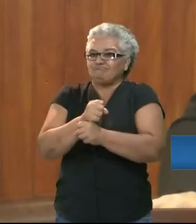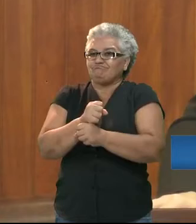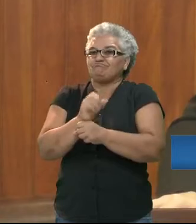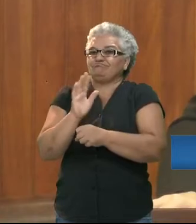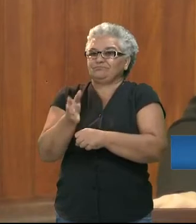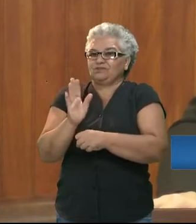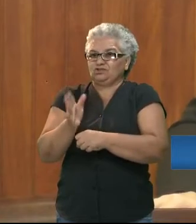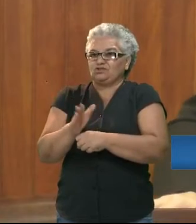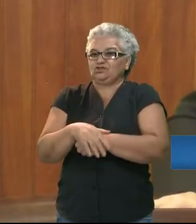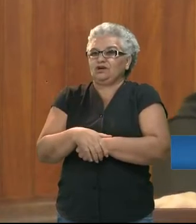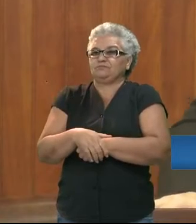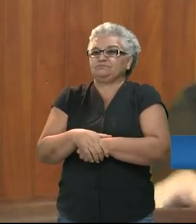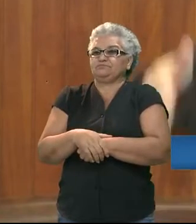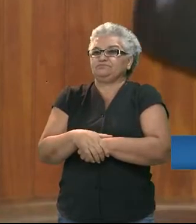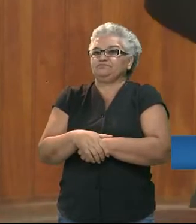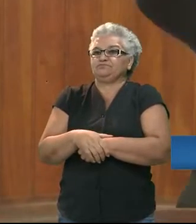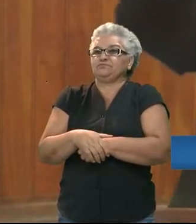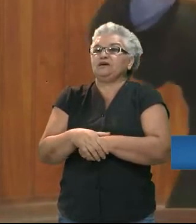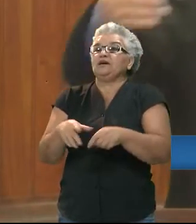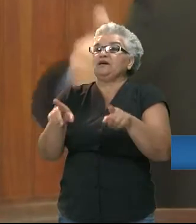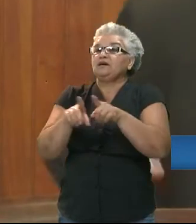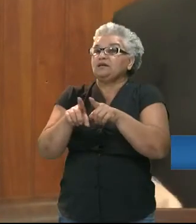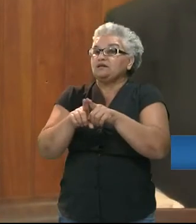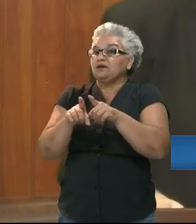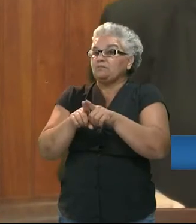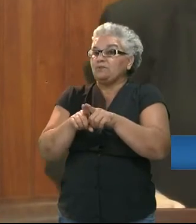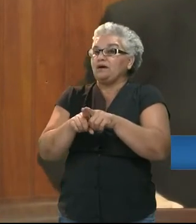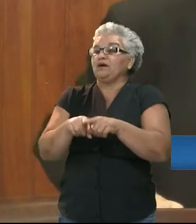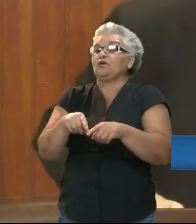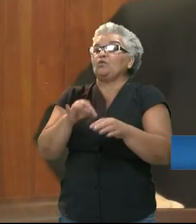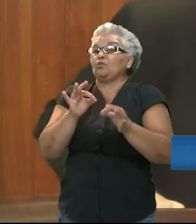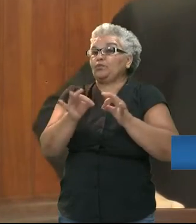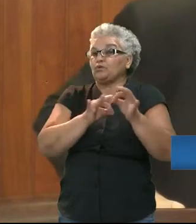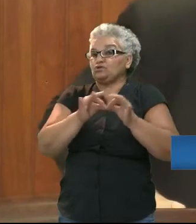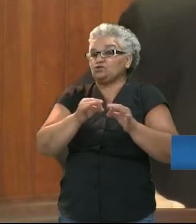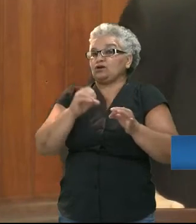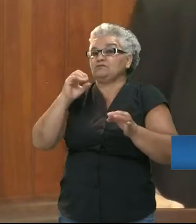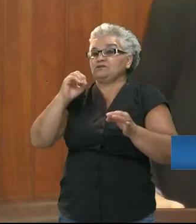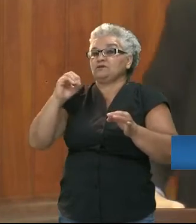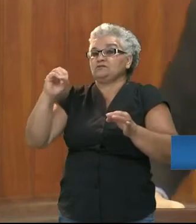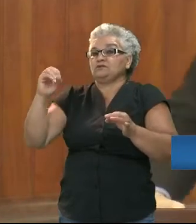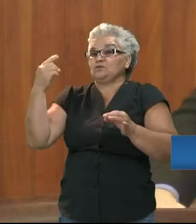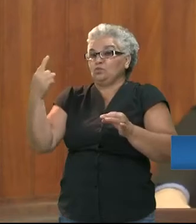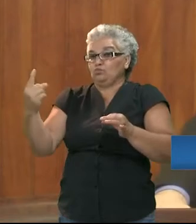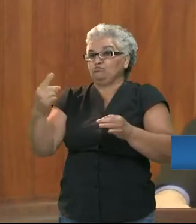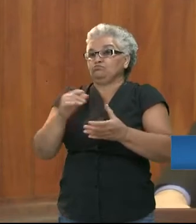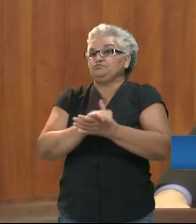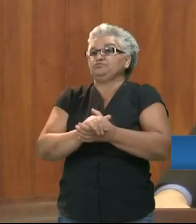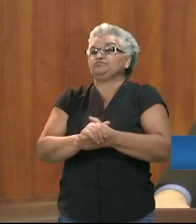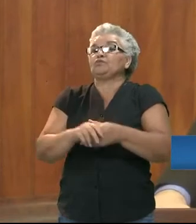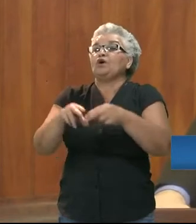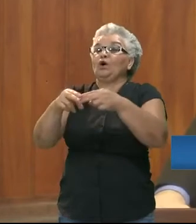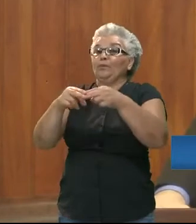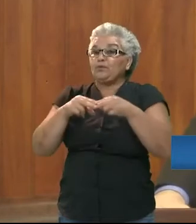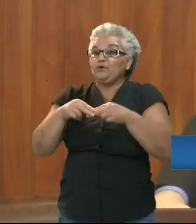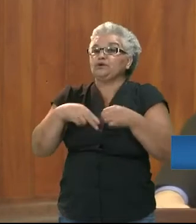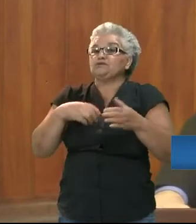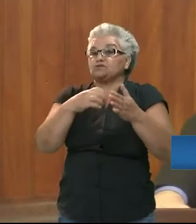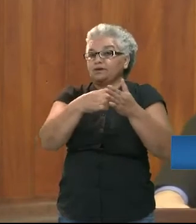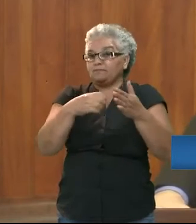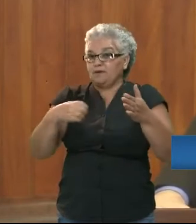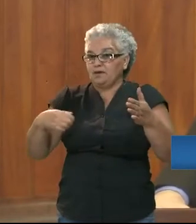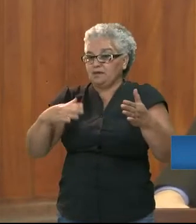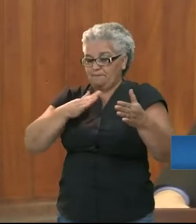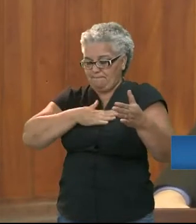dando a ela a visibilidade e homenageando o projeto 001 de 2021, razão pela qual eu retirei as minhas 2